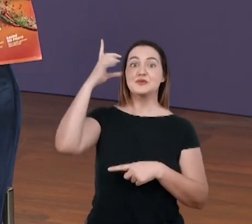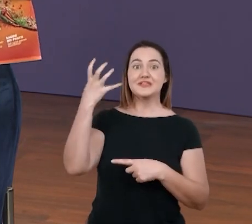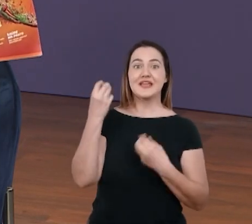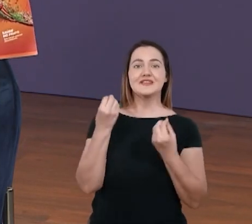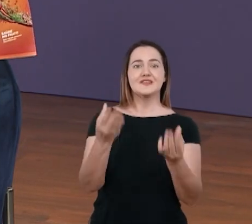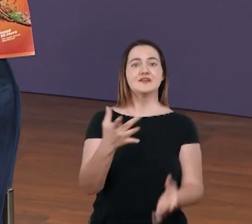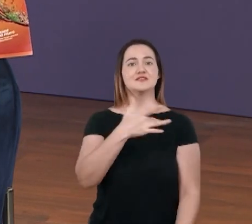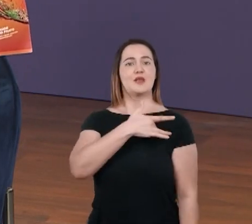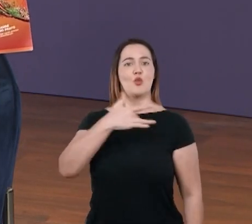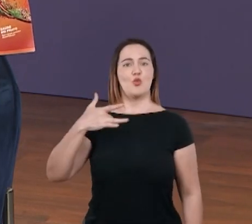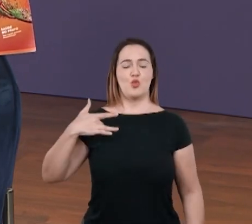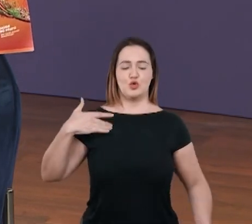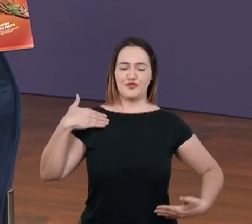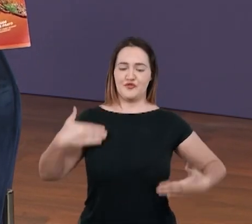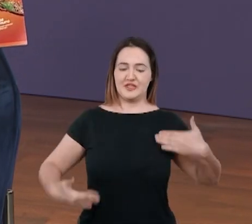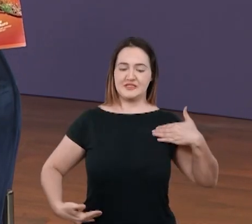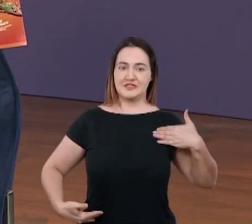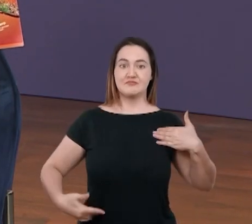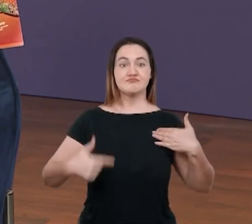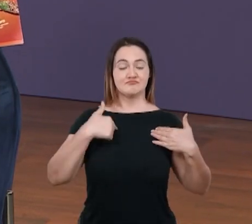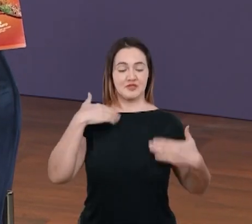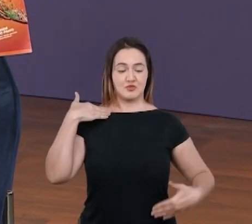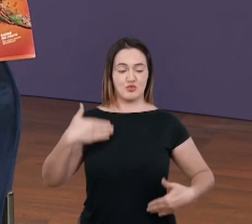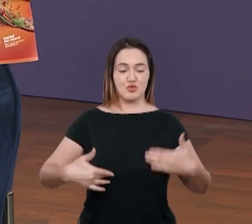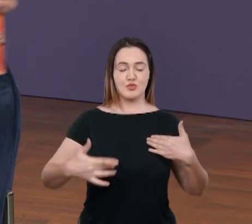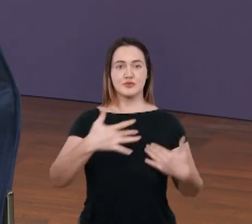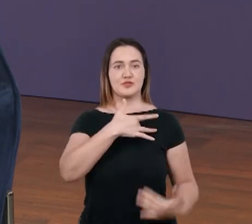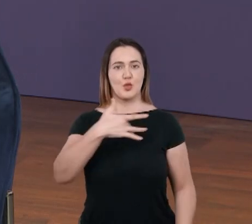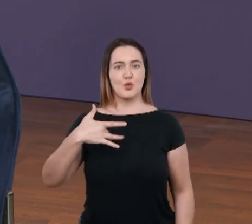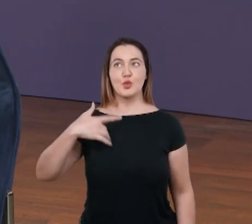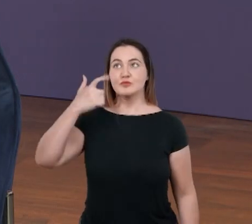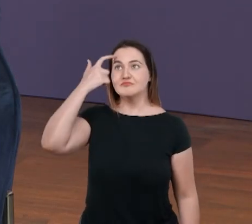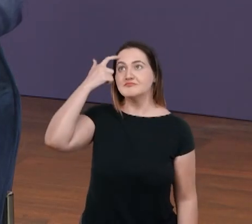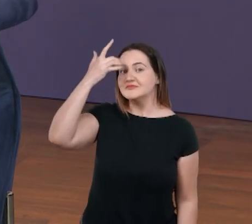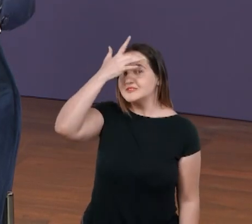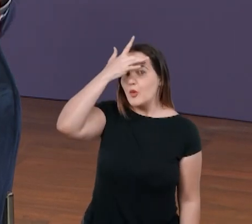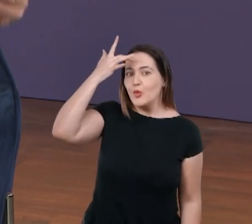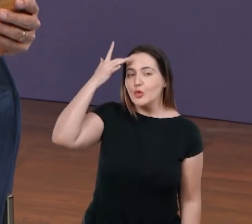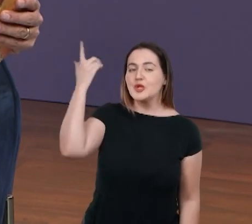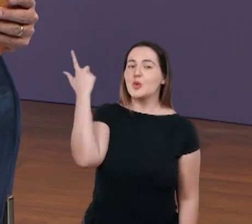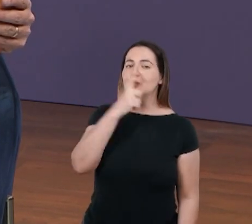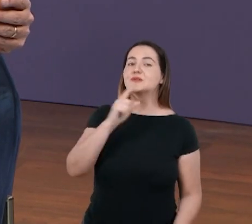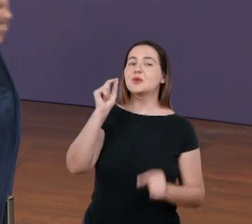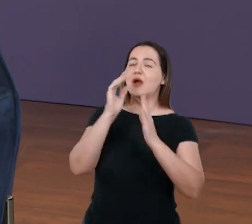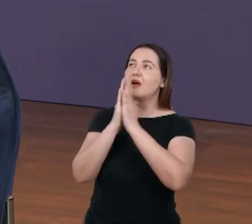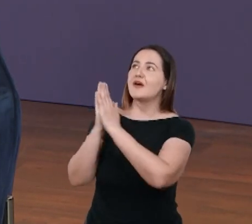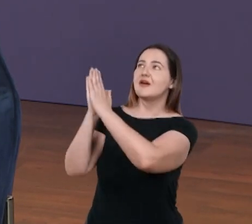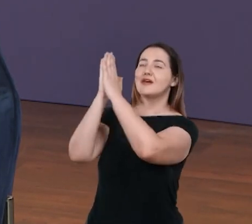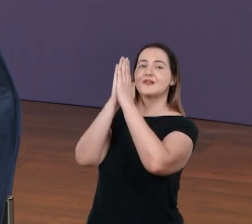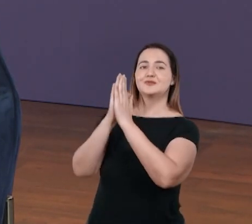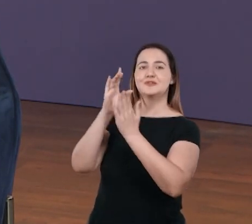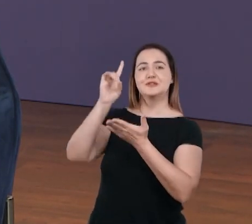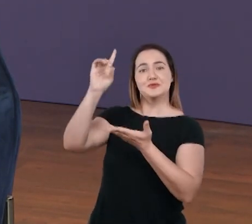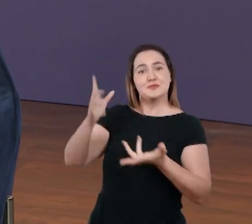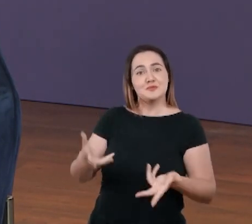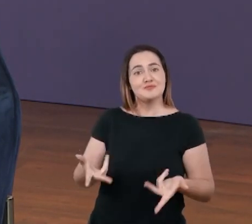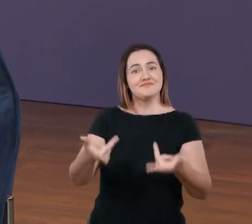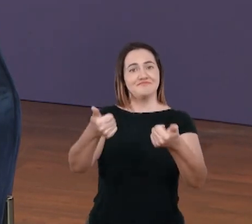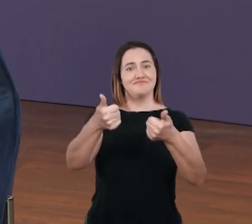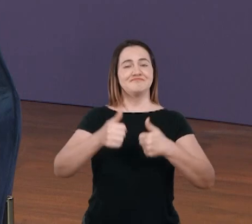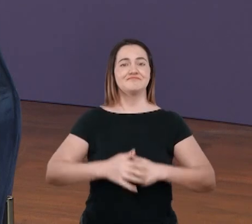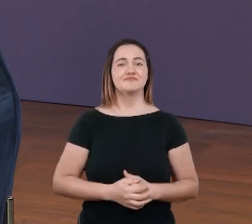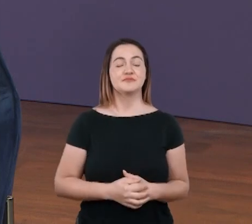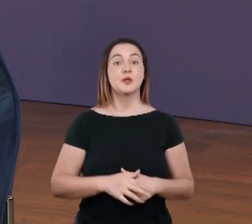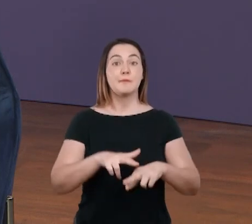seu bem-estar físico. Quando o seu corpo está bem, a sua mente está clara e você pode adorar melhor a Deus. Você pode entender melhor a palavra do